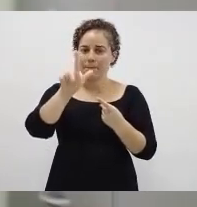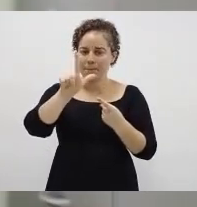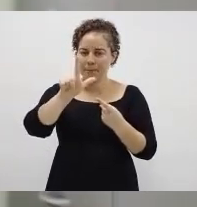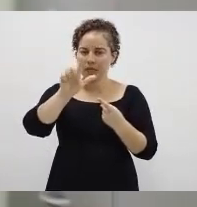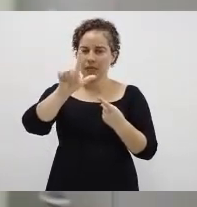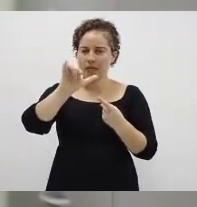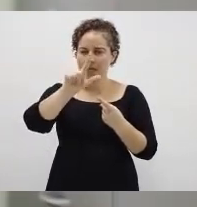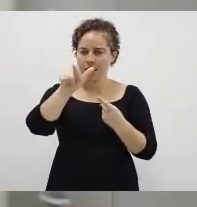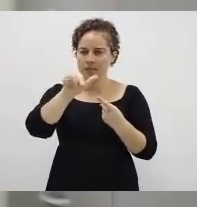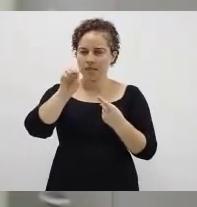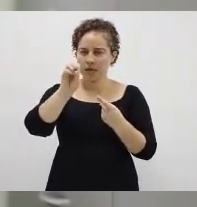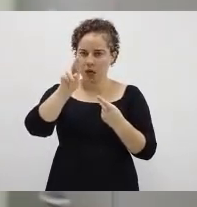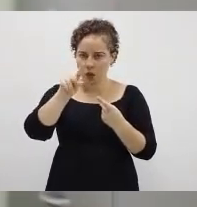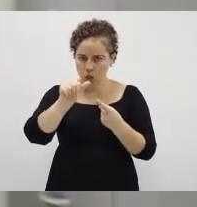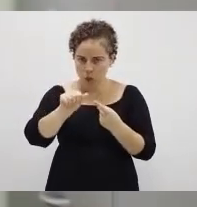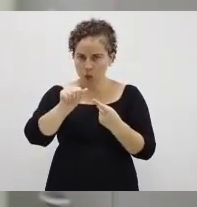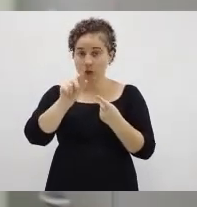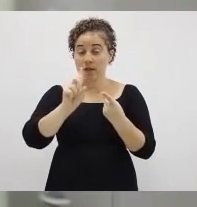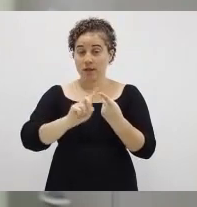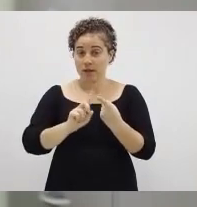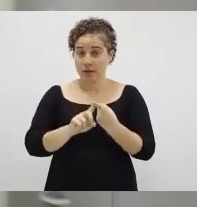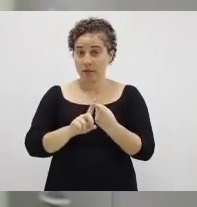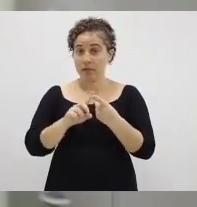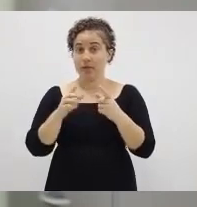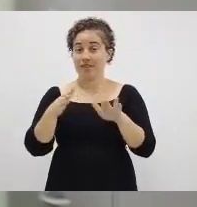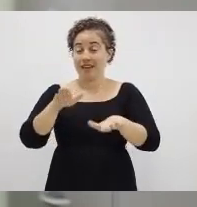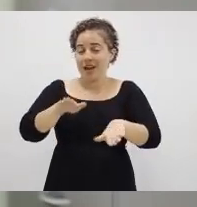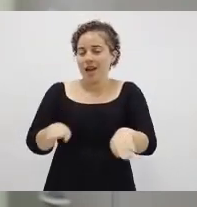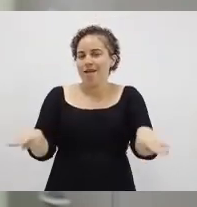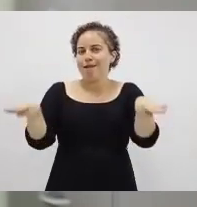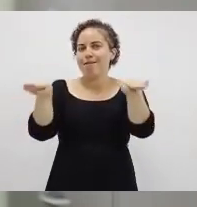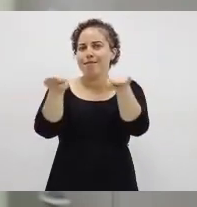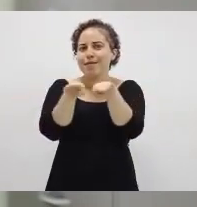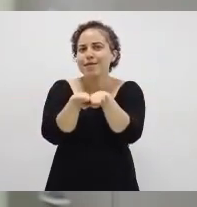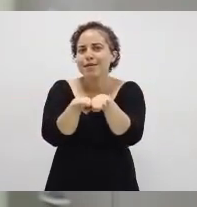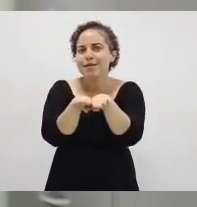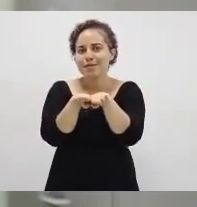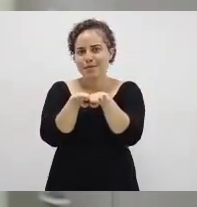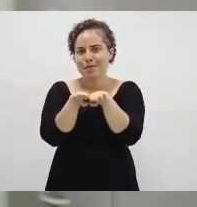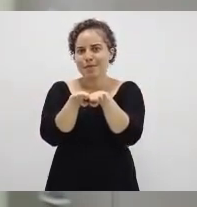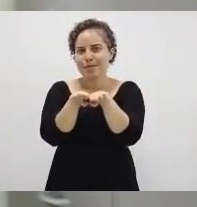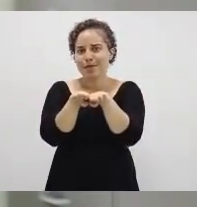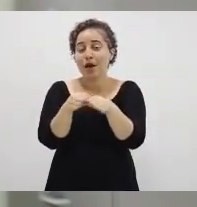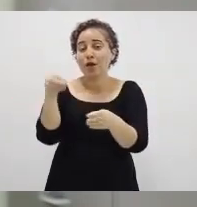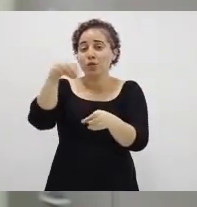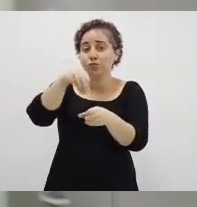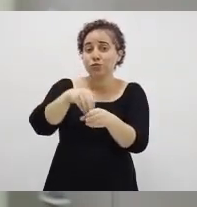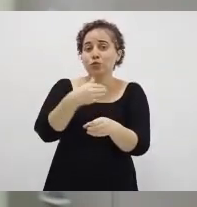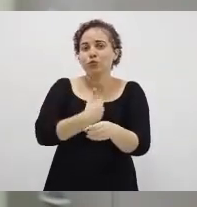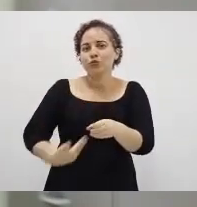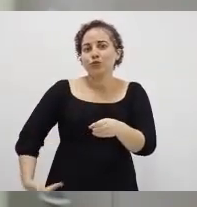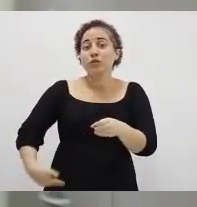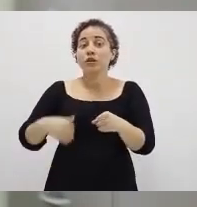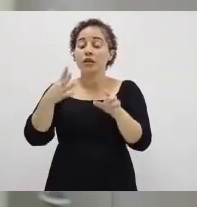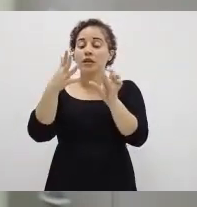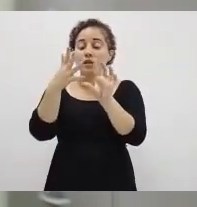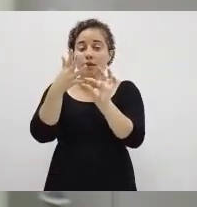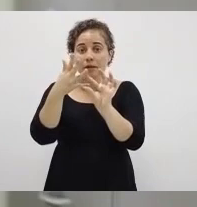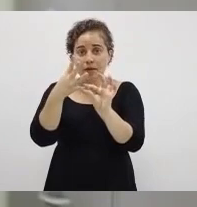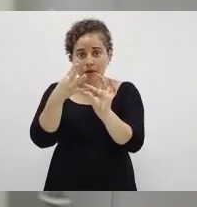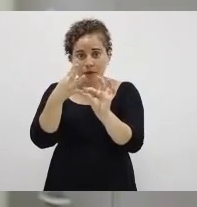que é a função associada a equilibrar os indicadores macroeconômicos. E, finalmente, a